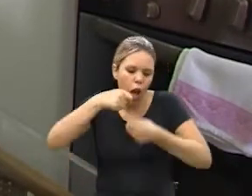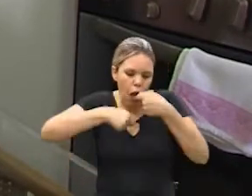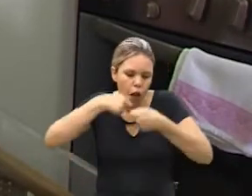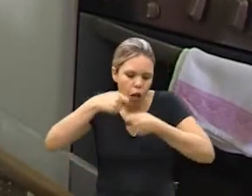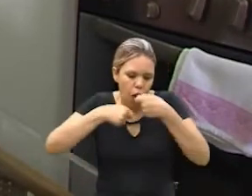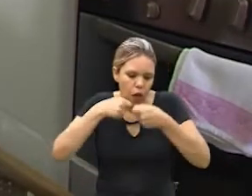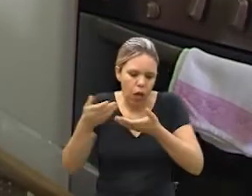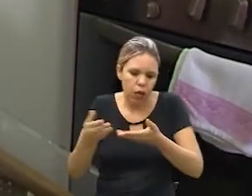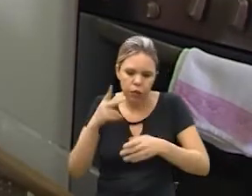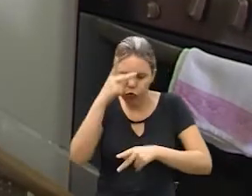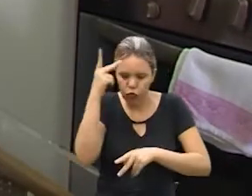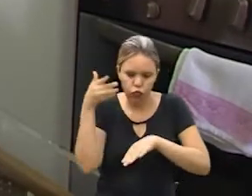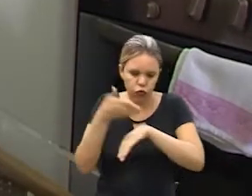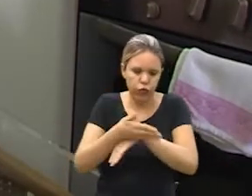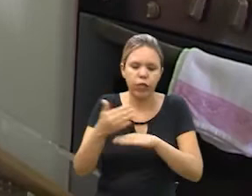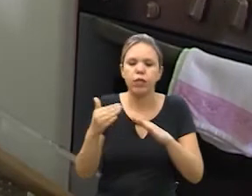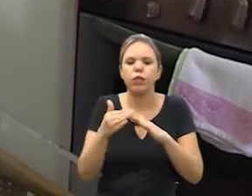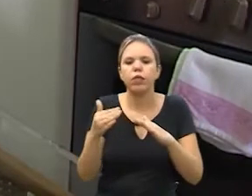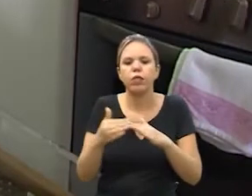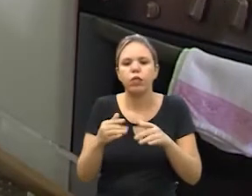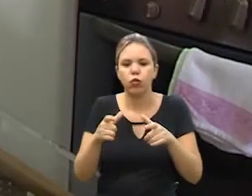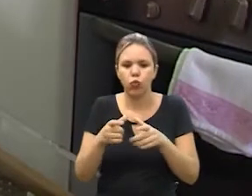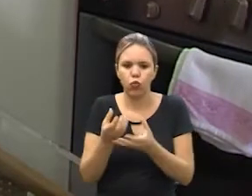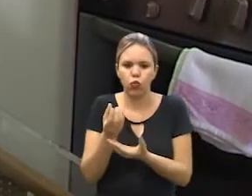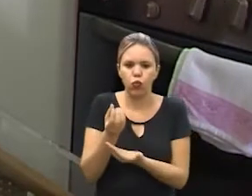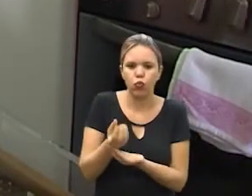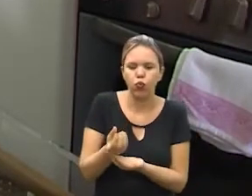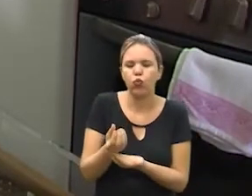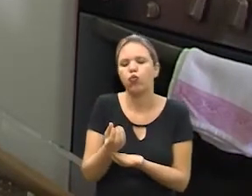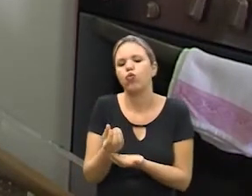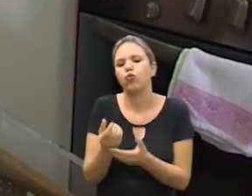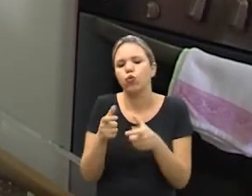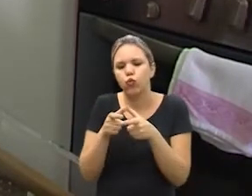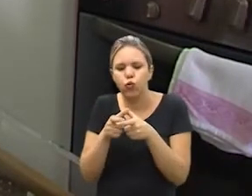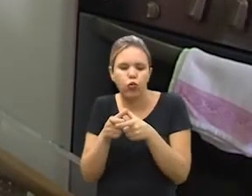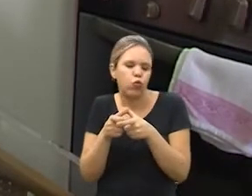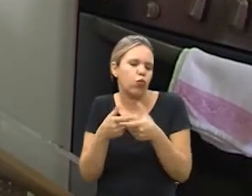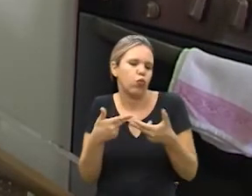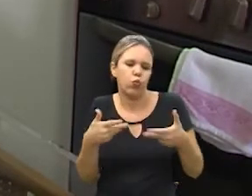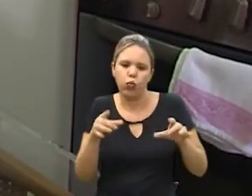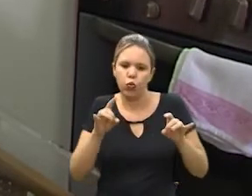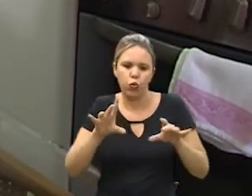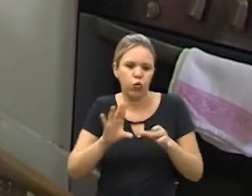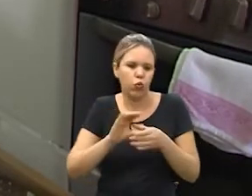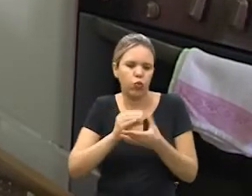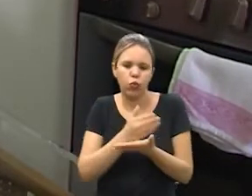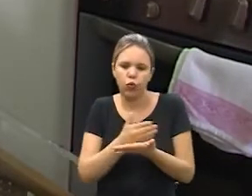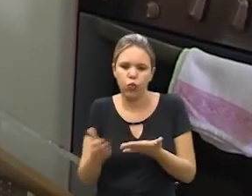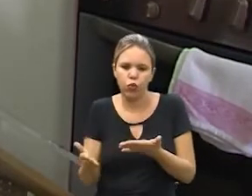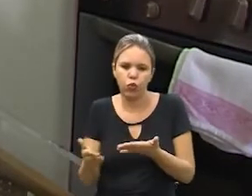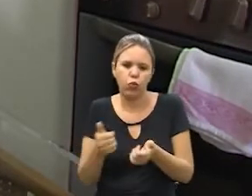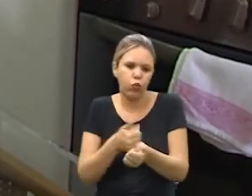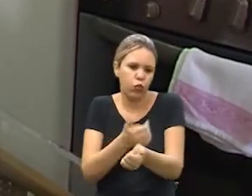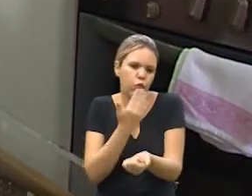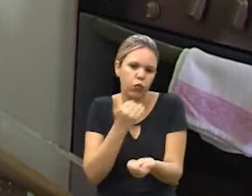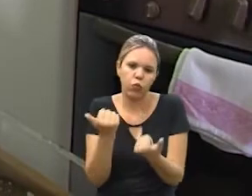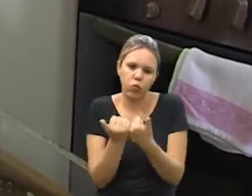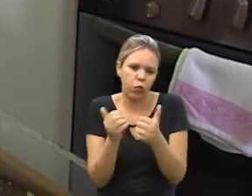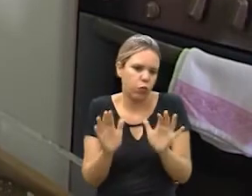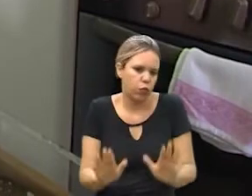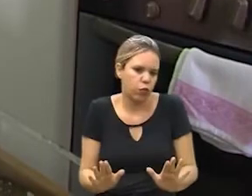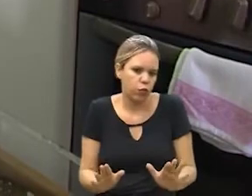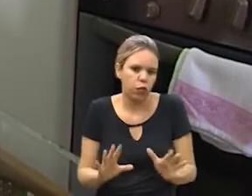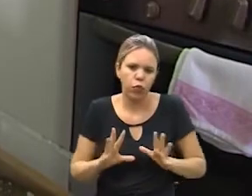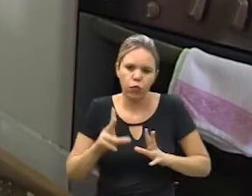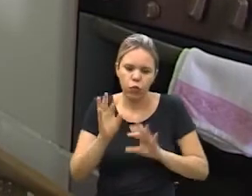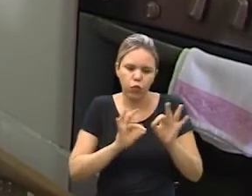Mas vai receber um pessoal em casa, põe numa taça, põe numa cumbuquinha, faz de entrada ao invés de fazer de acompanhamento.